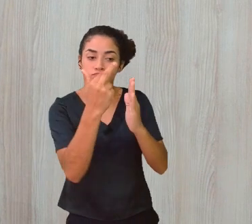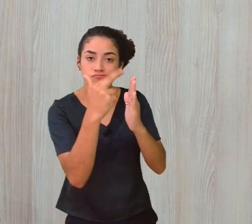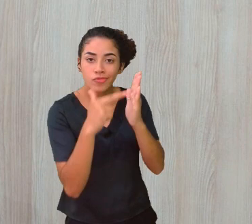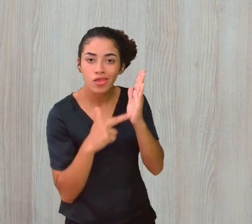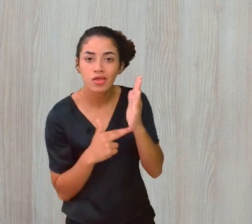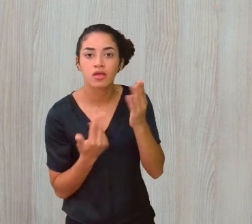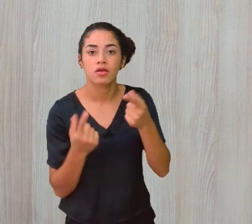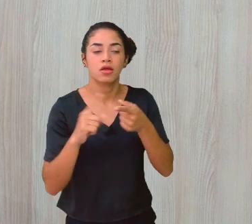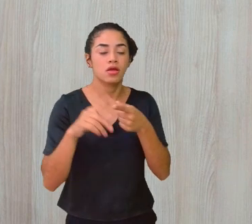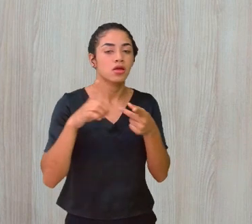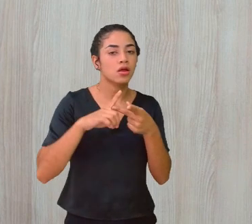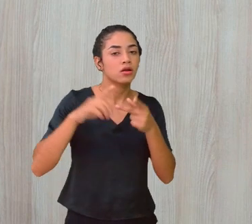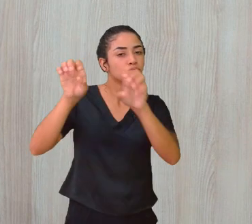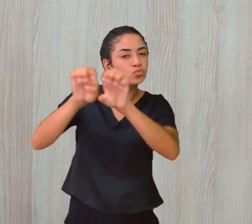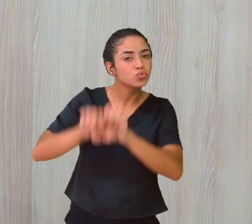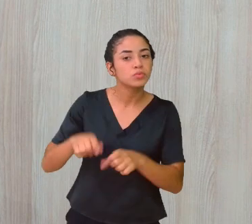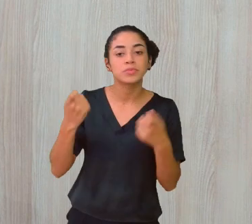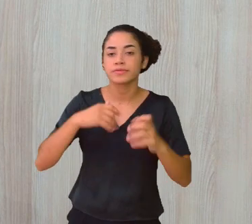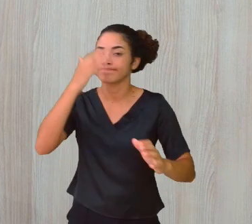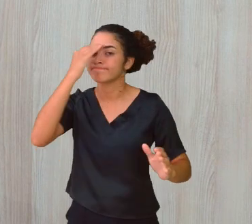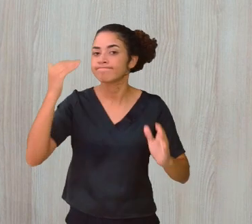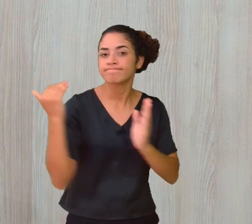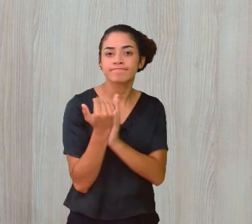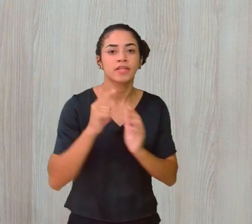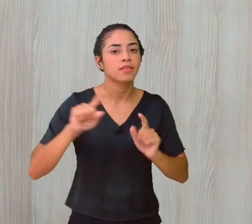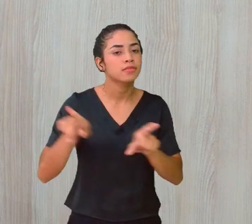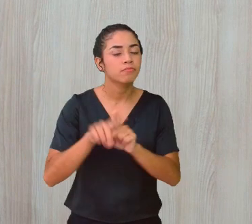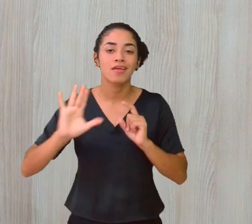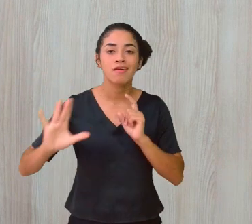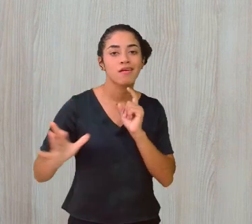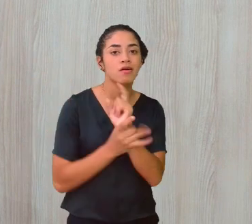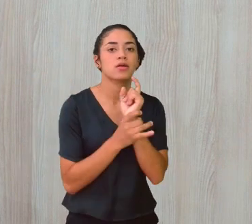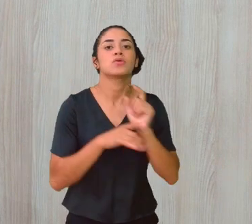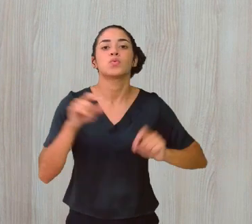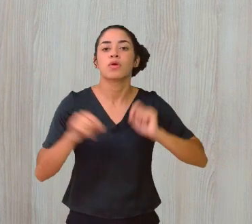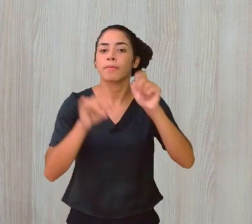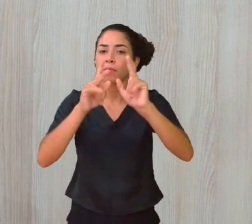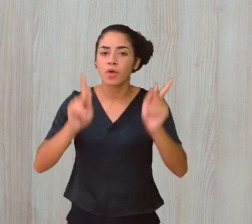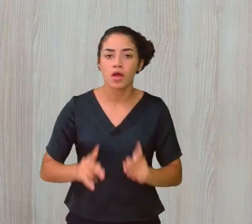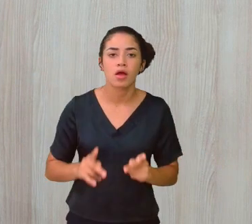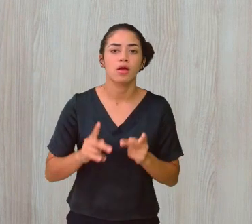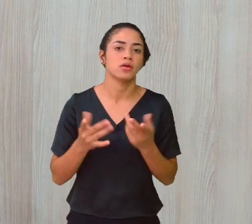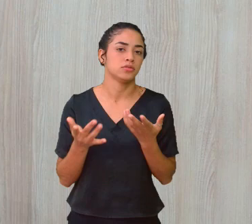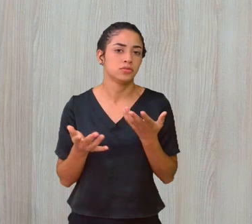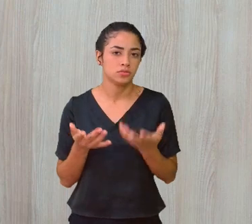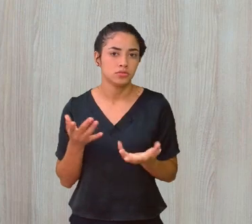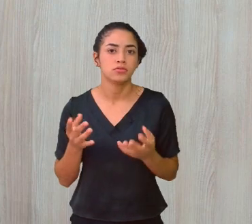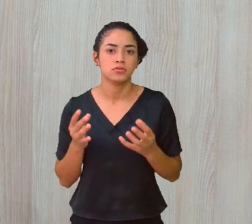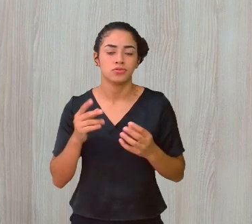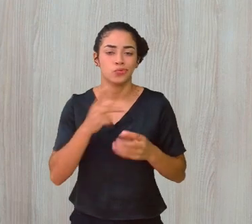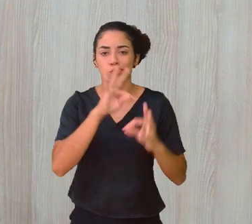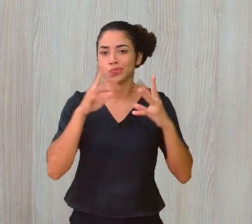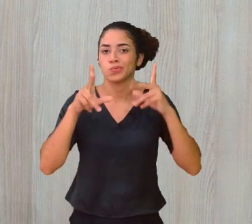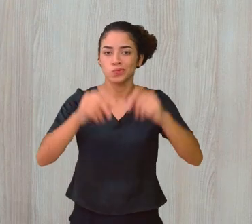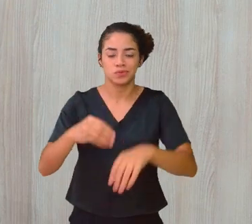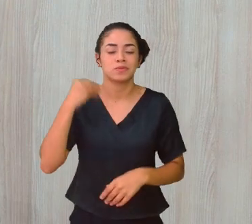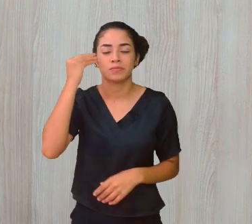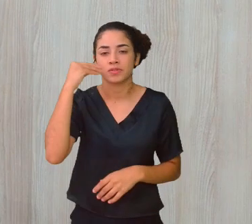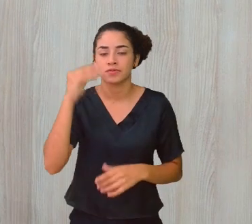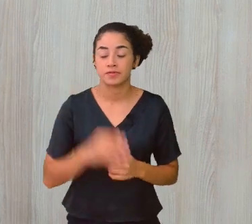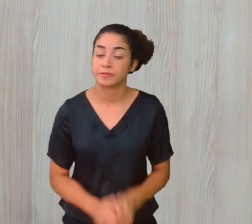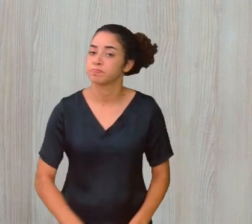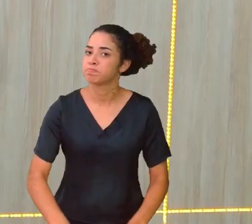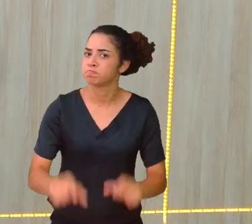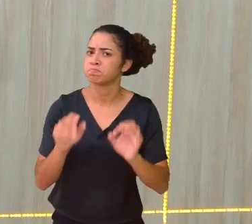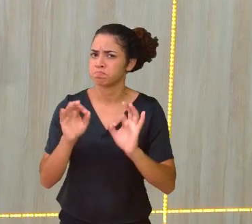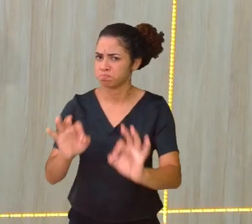estrutura que precisa ser obedecida e que garante a pacificidade, né, das experiências. Exatamente.